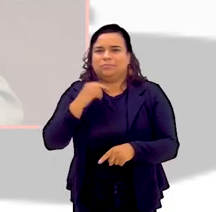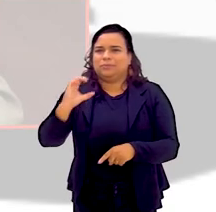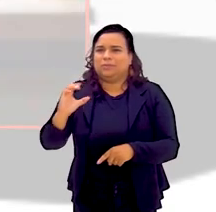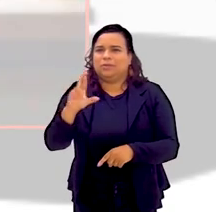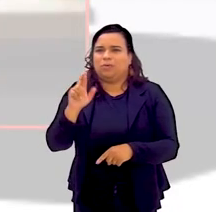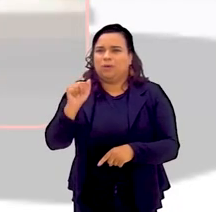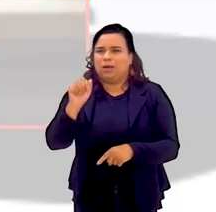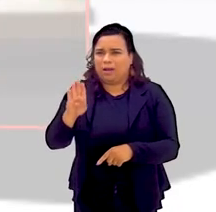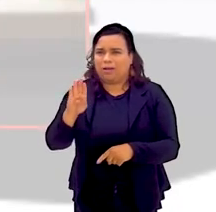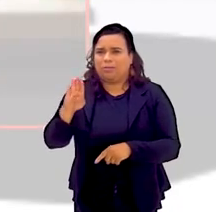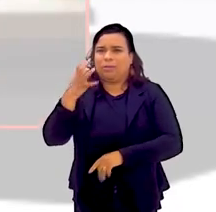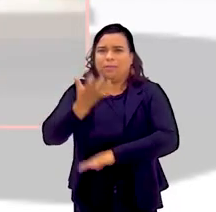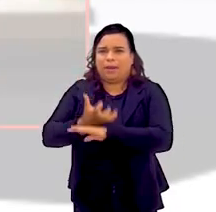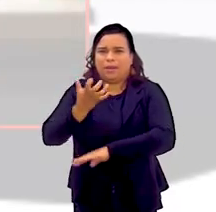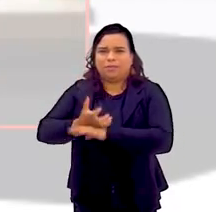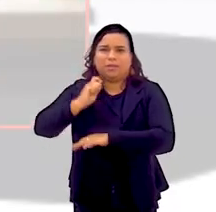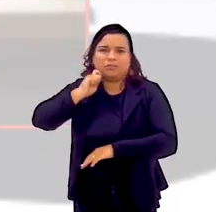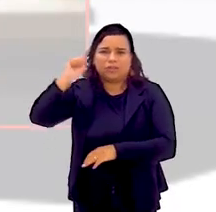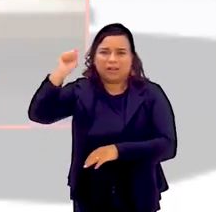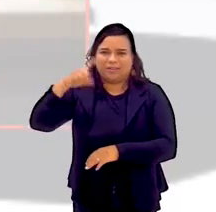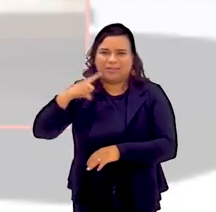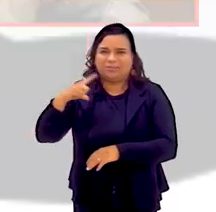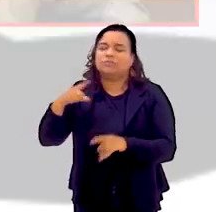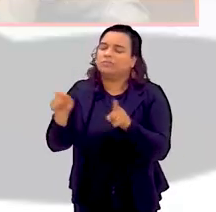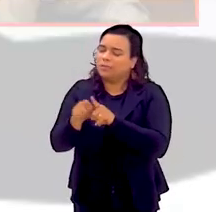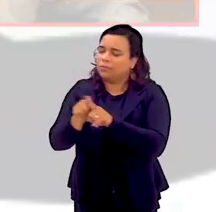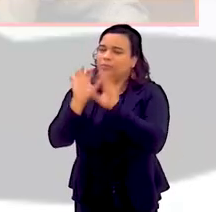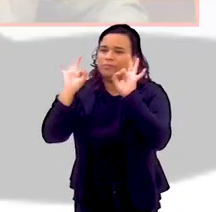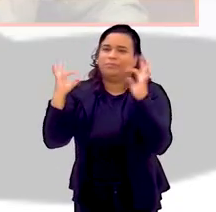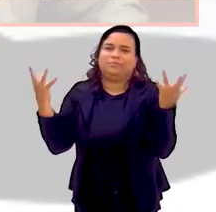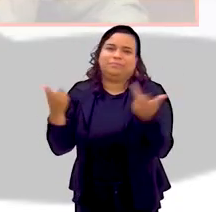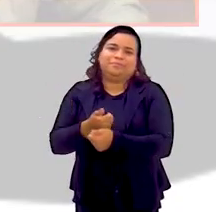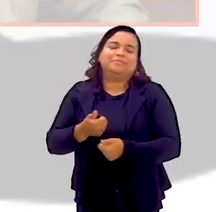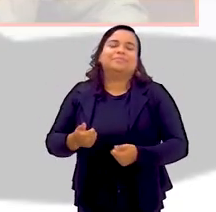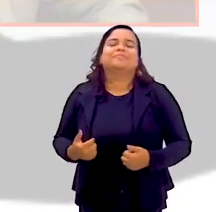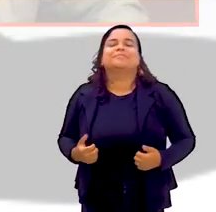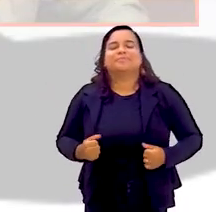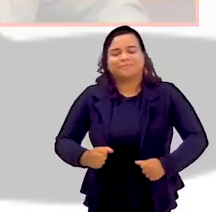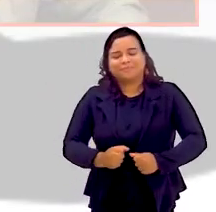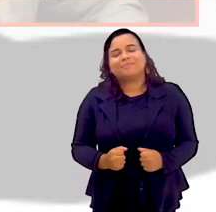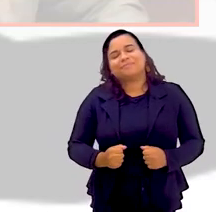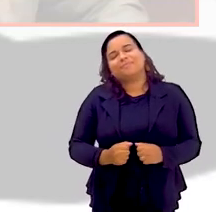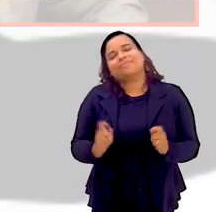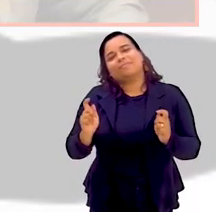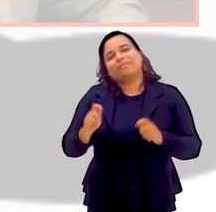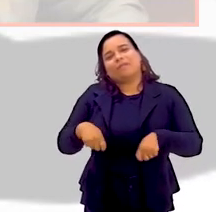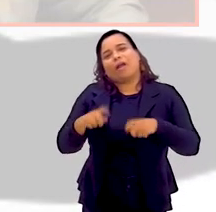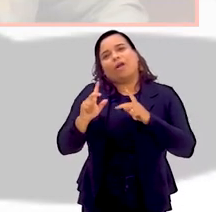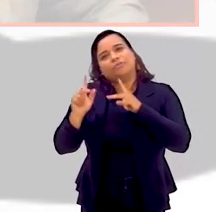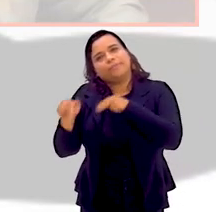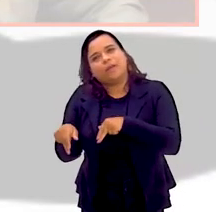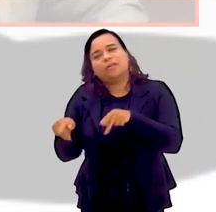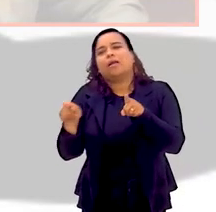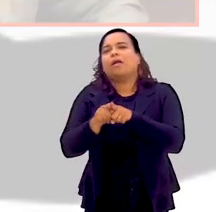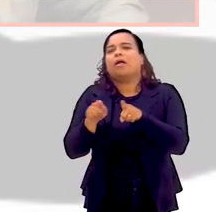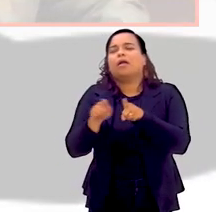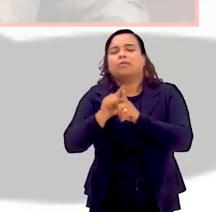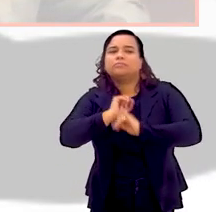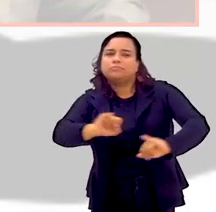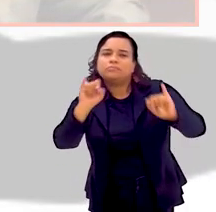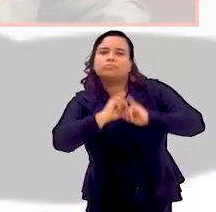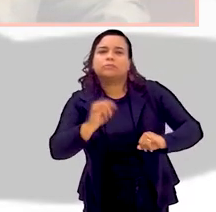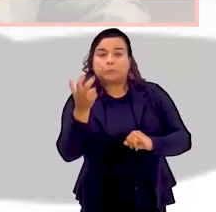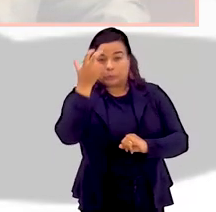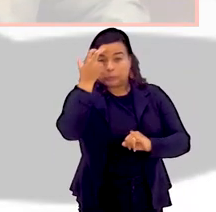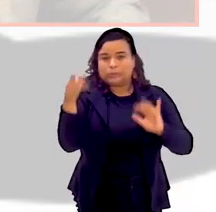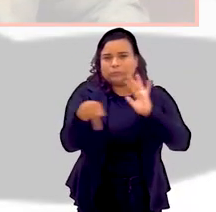na Praça Tiradentes, que é uma joia também, que está ali para hospedar e conseguir dar